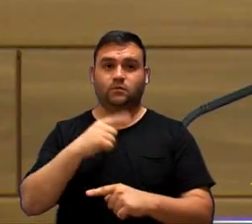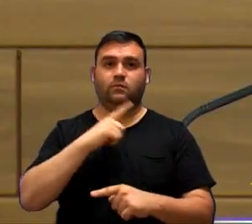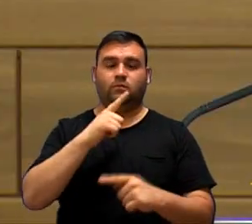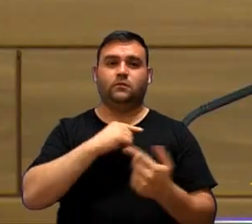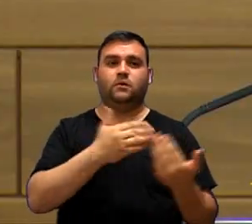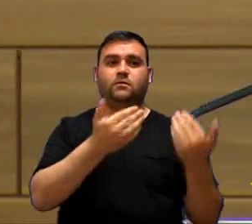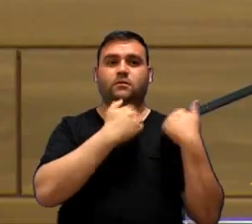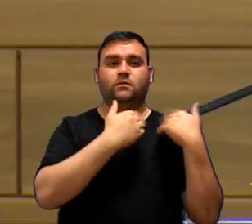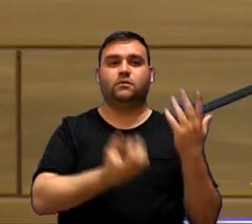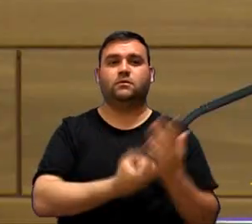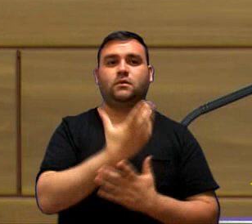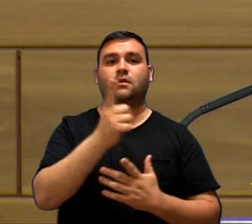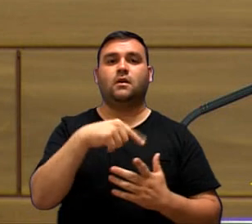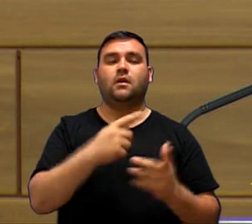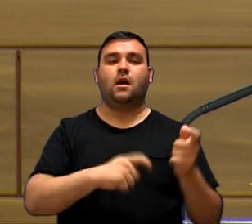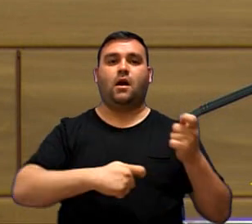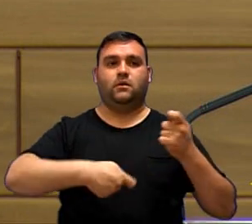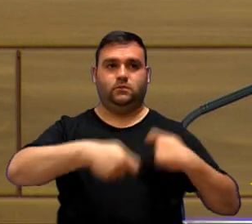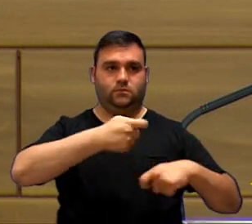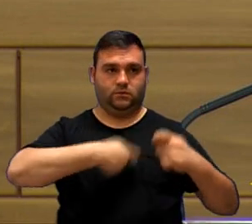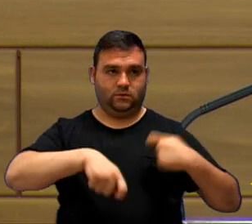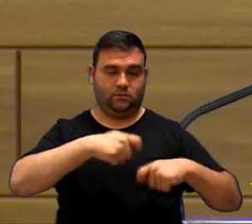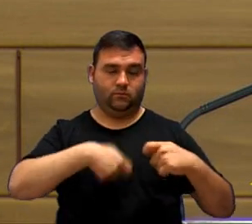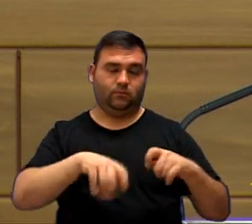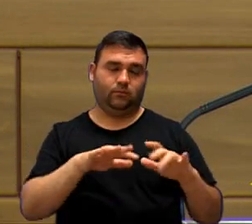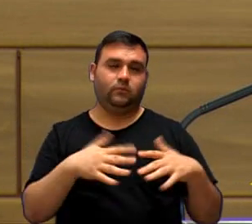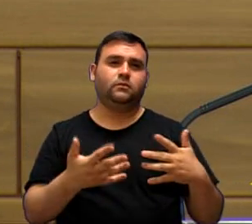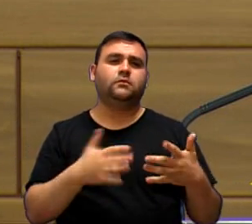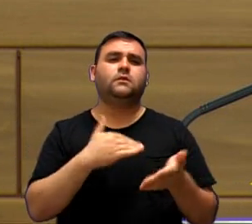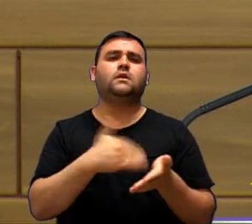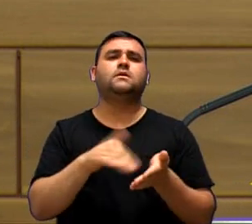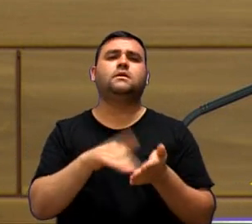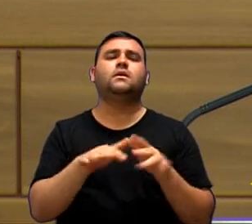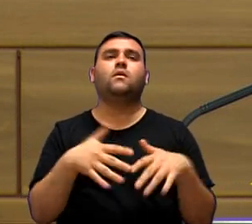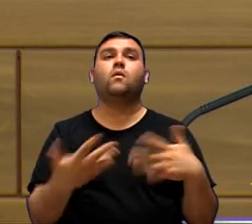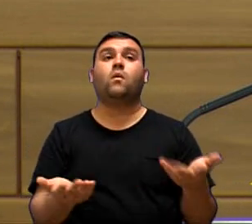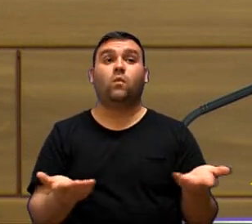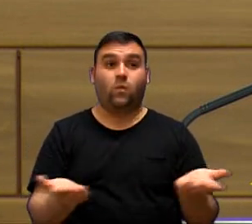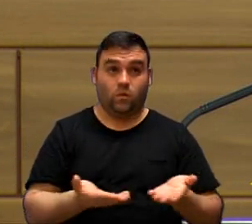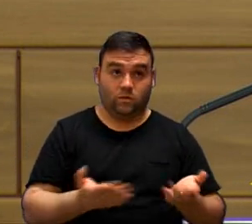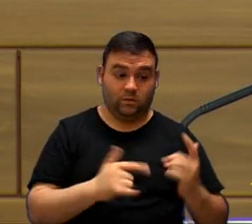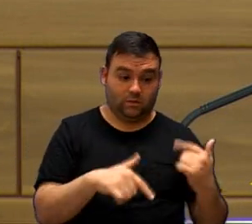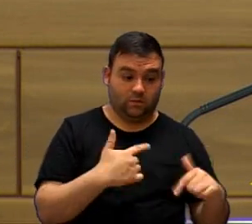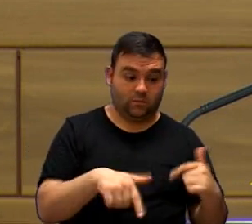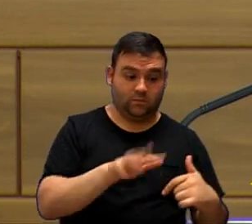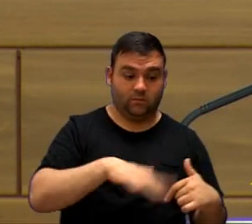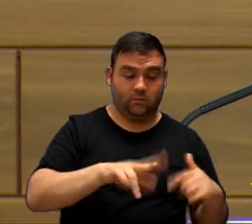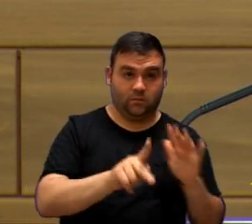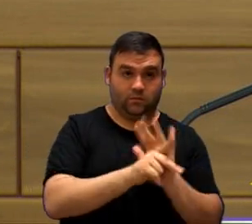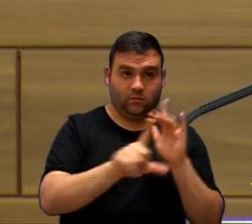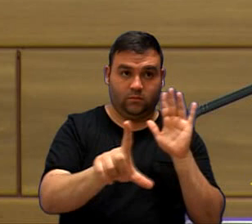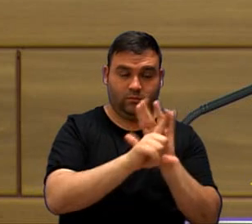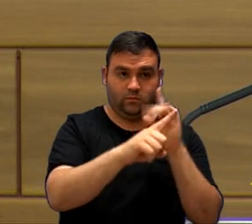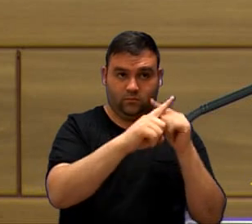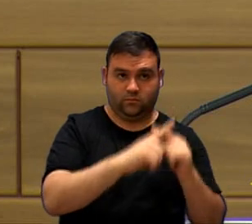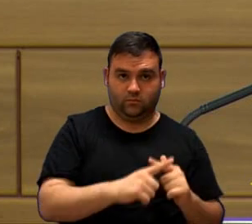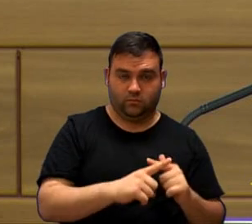um cargo de origem administrativo. Então, portanto... Em qual secretaria? Hoje eu trabalho na área de